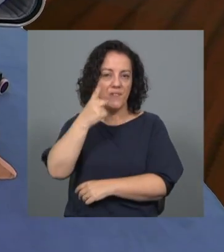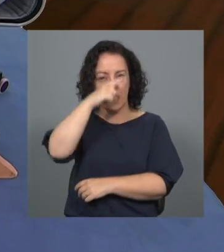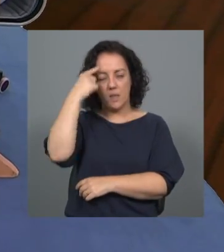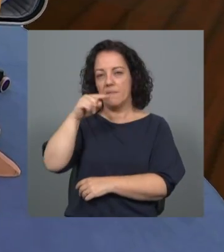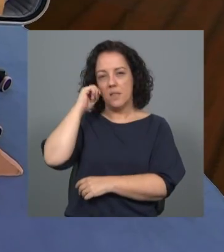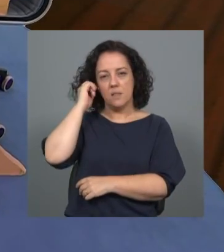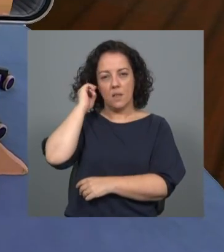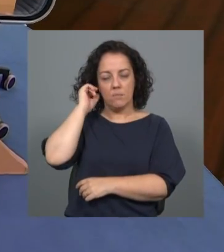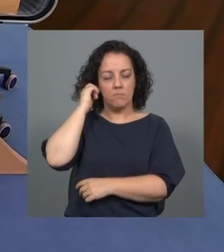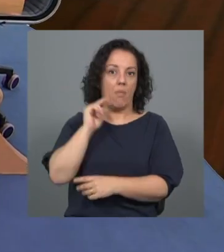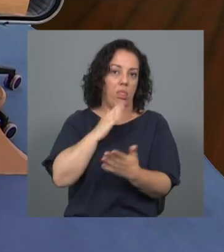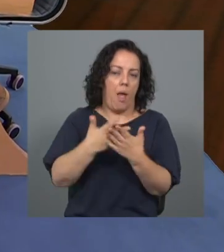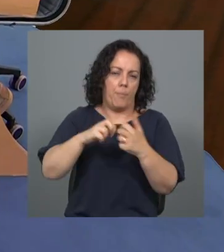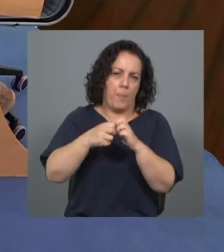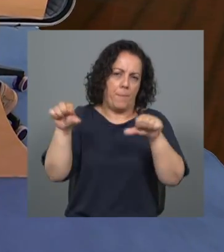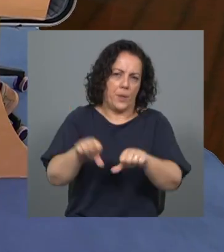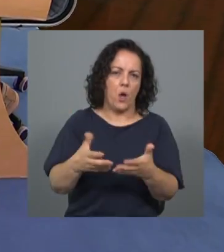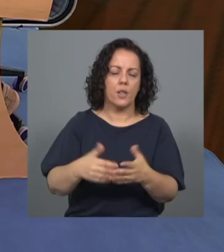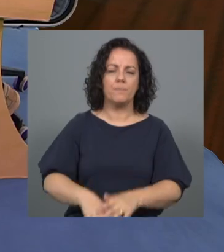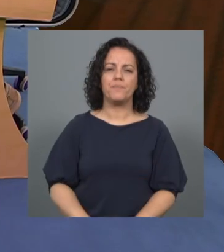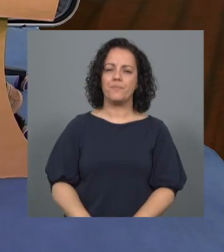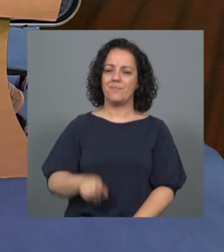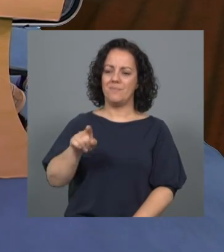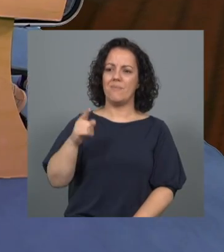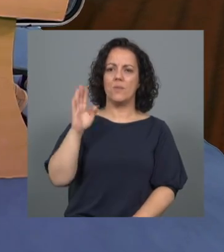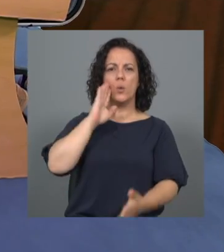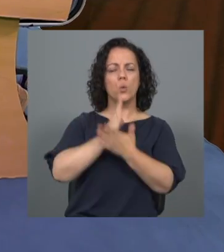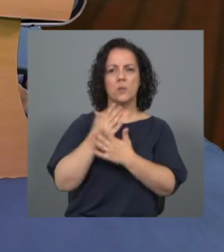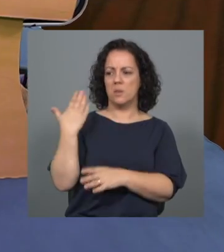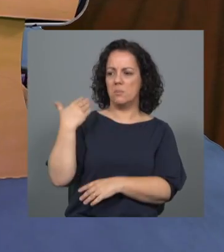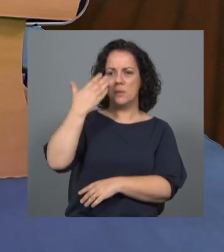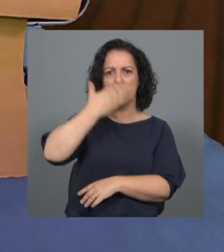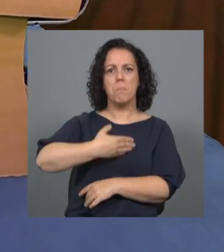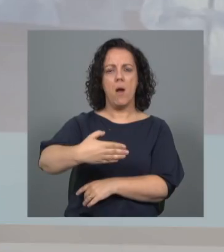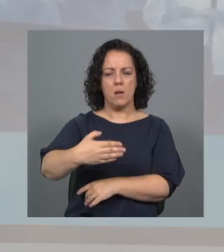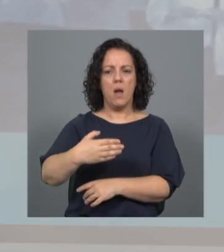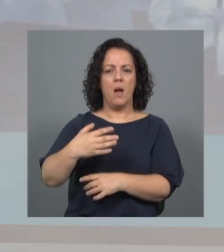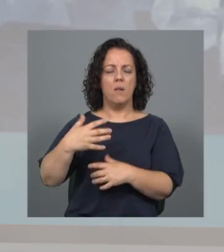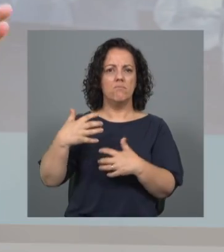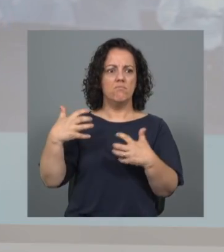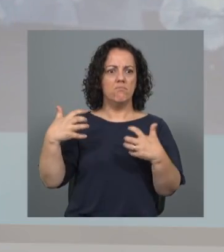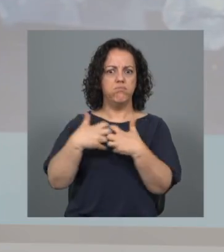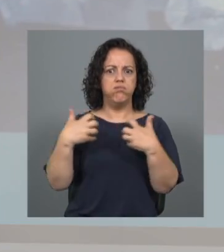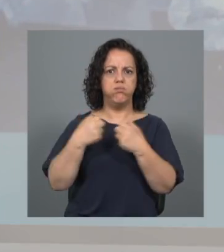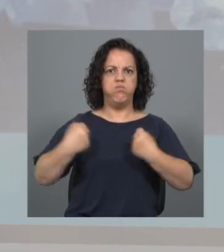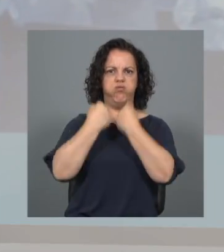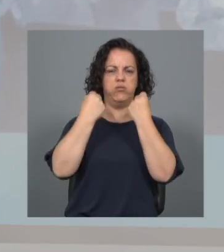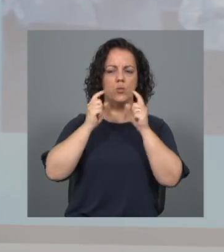augura problemas. E nestes conflitos mais recentes, das últimas semanas, estão na sua origem, para além, de